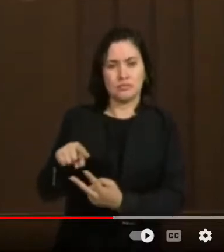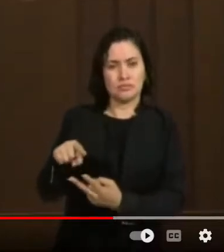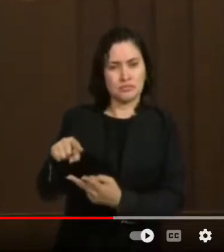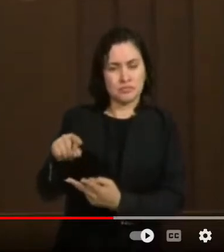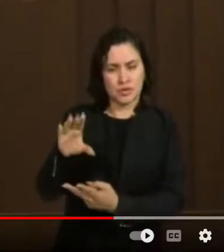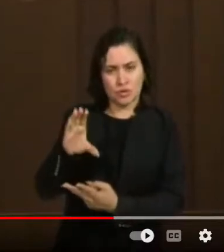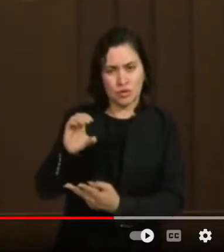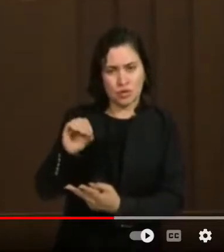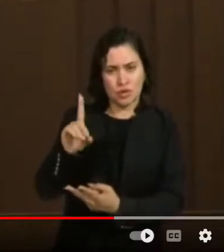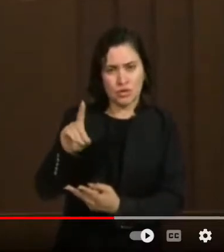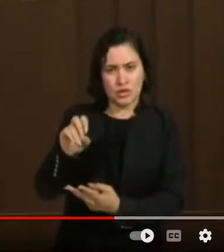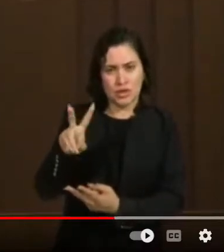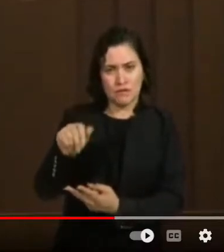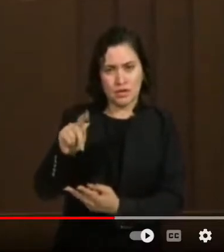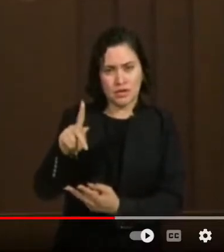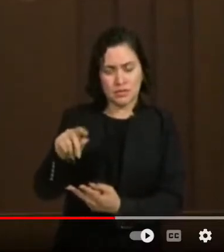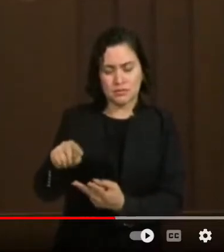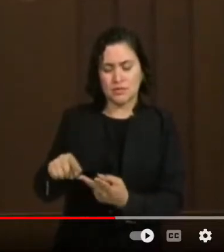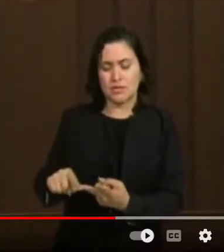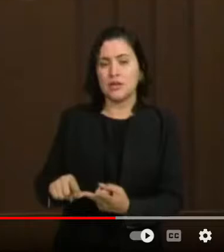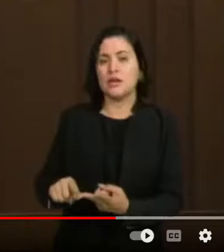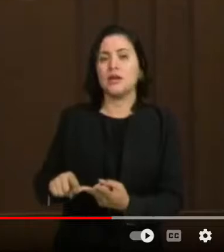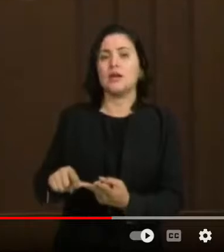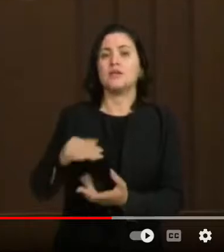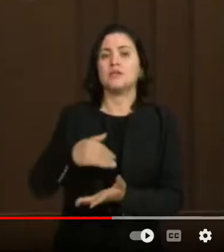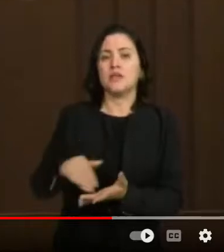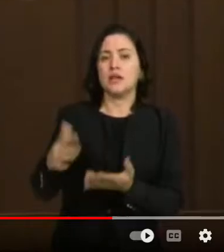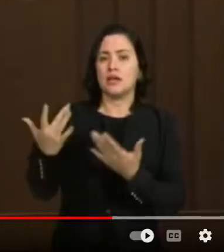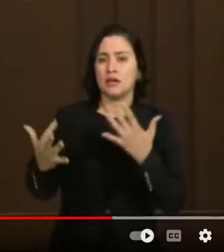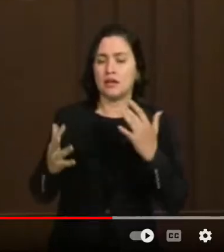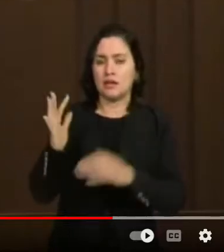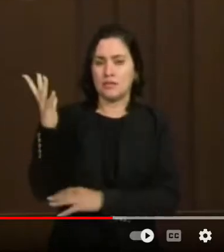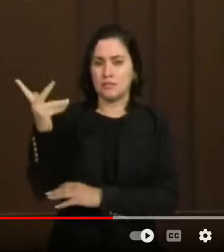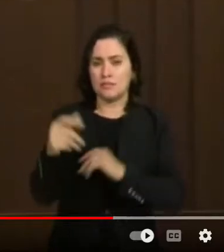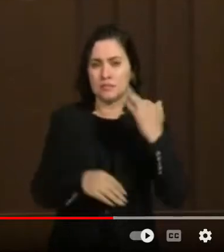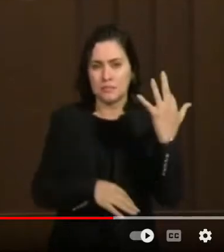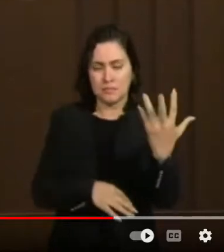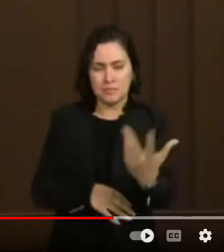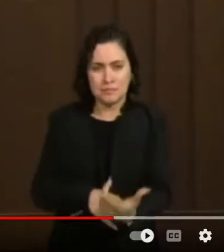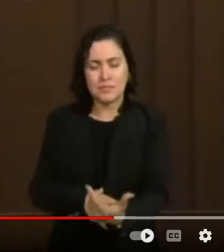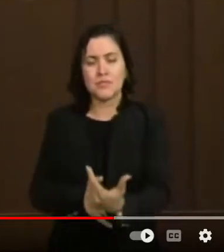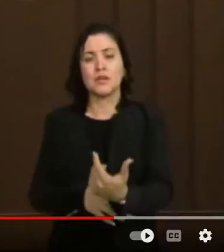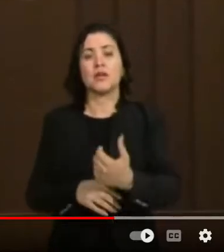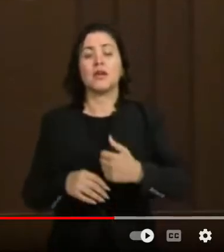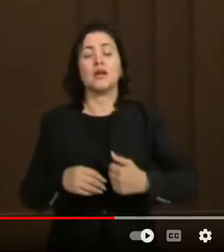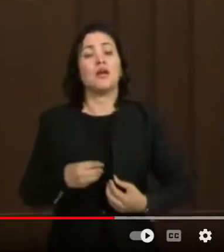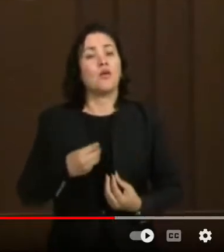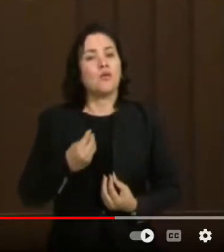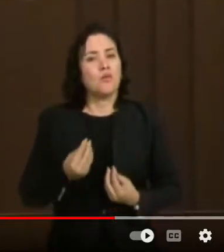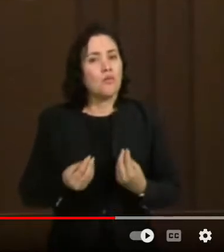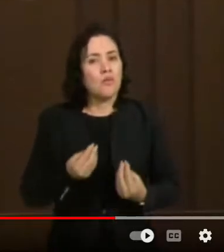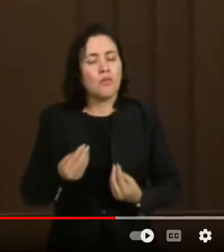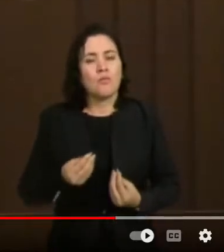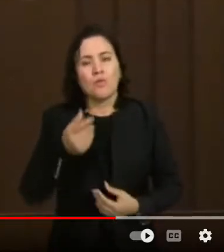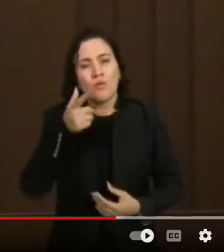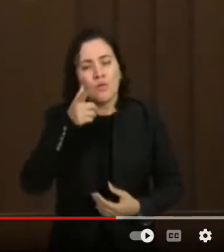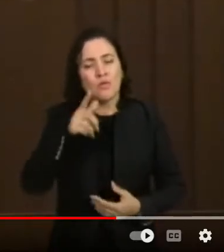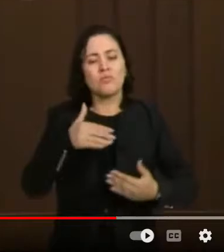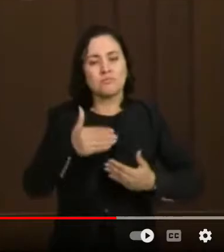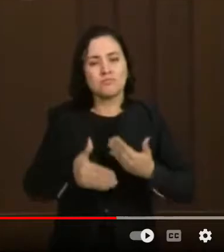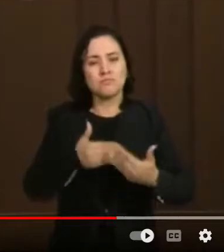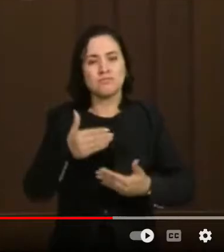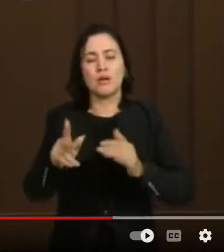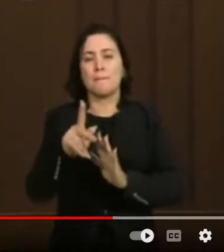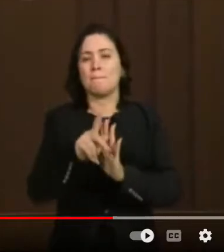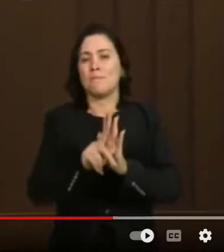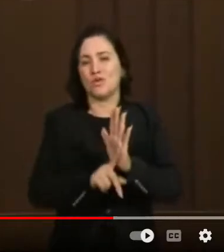que a Baixada Maranhense possa ganhar esse grande presente que vai revitalizar a Baixada, que é o dique da Baixada Maranhense. Por isso, eu queria fazer